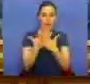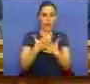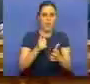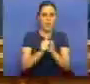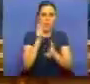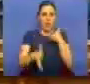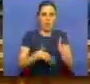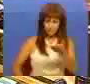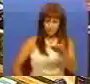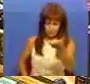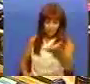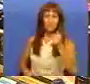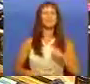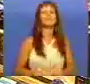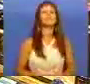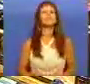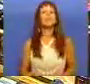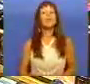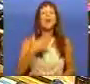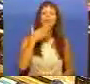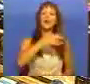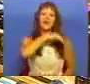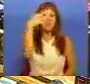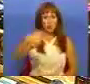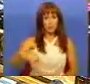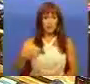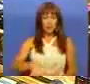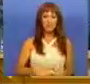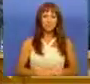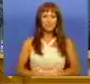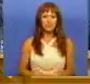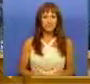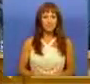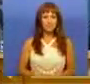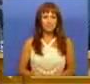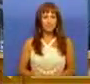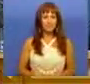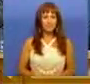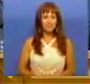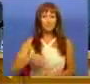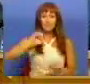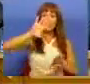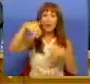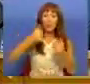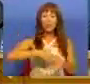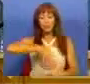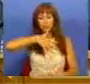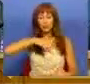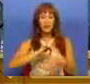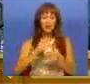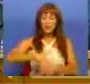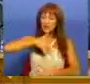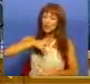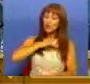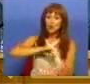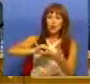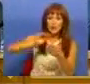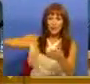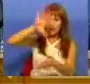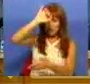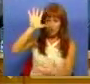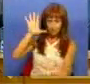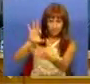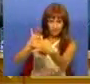indústria farmacêutica. Muito obrigado. Muito obrigado, Sr. Presidente. Um primeiro comentário às declarações do Sr. Secretário de Estado.